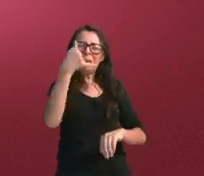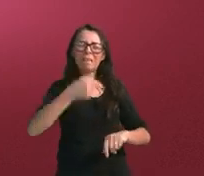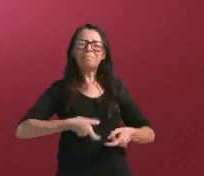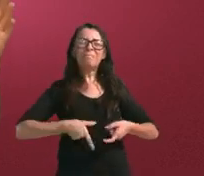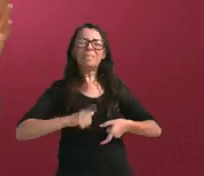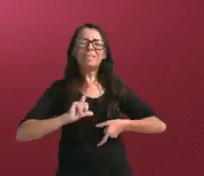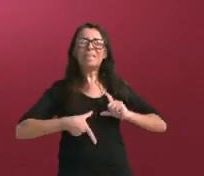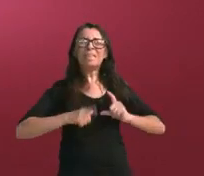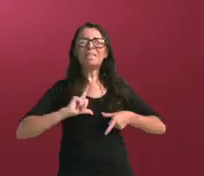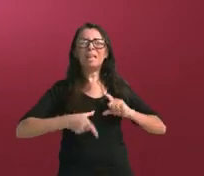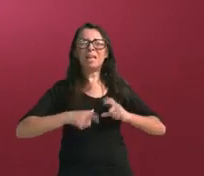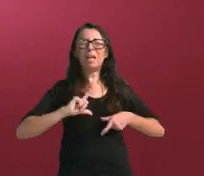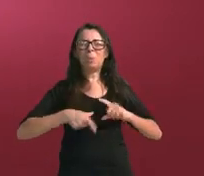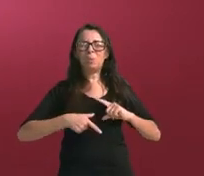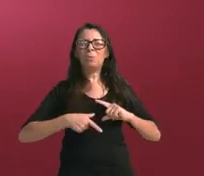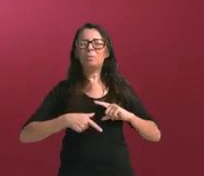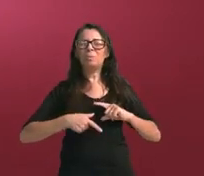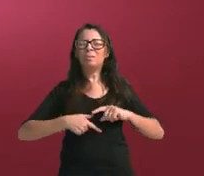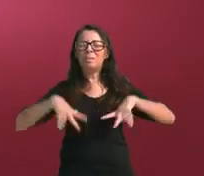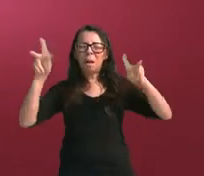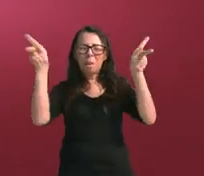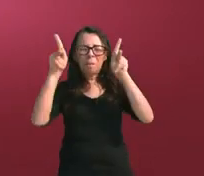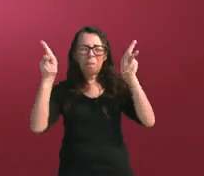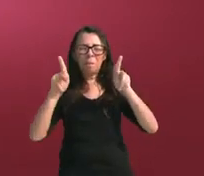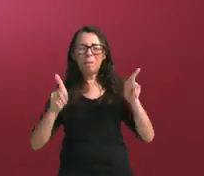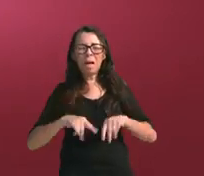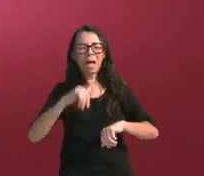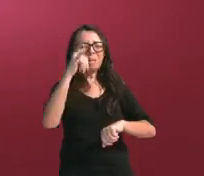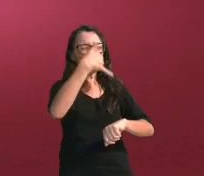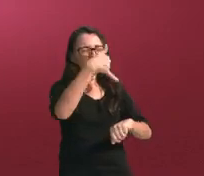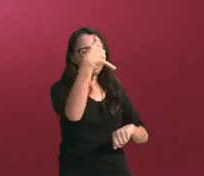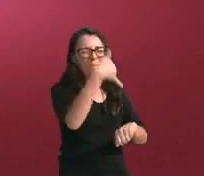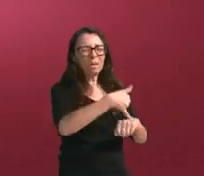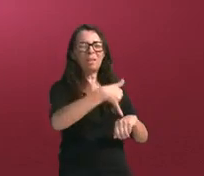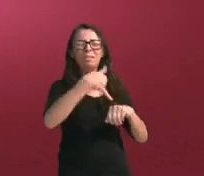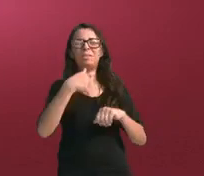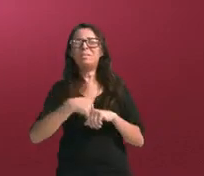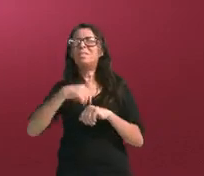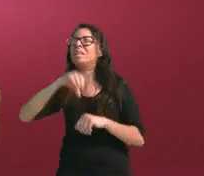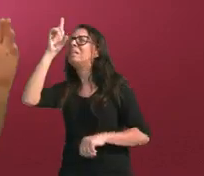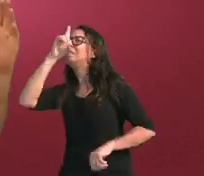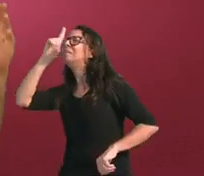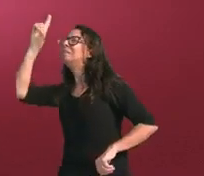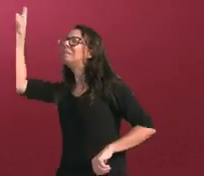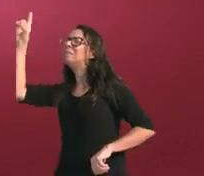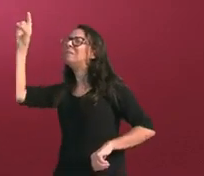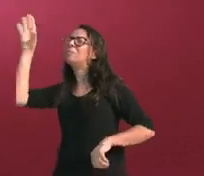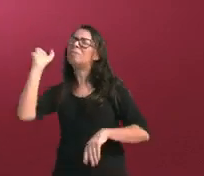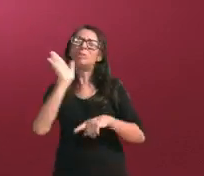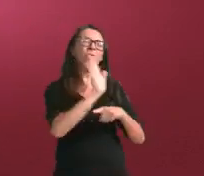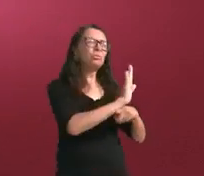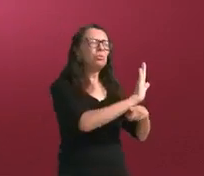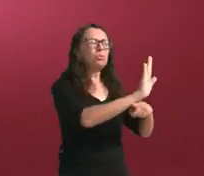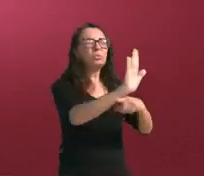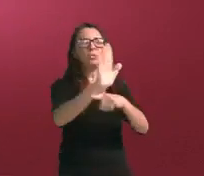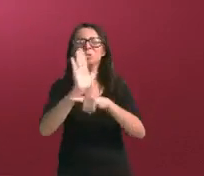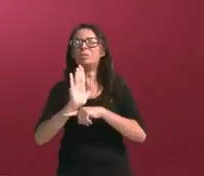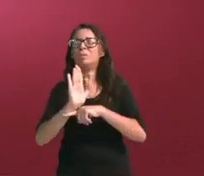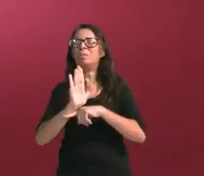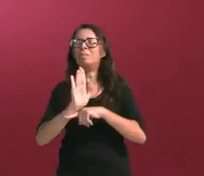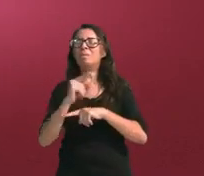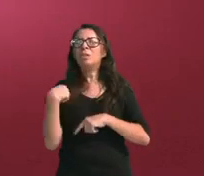paz em Jerusalém, ó Pai, que haja paz naquela região onde está em conflito, ó Pai. Nós